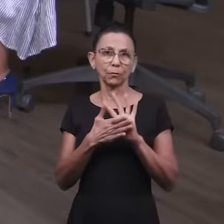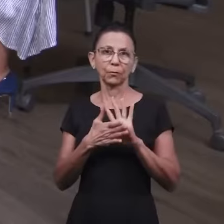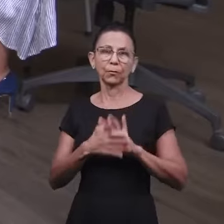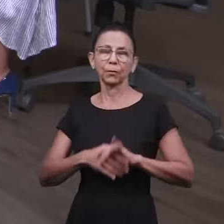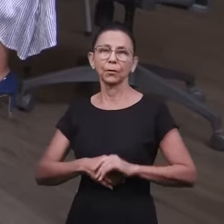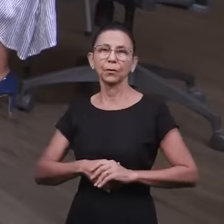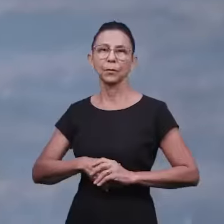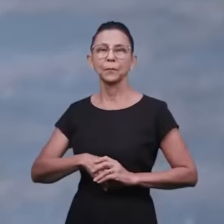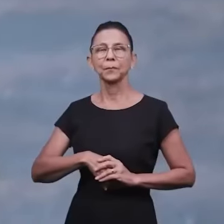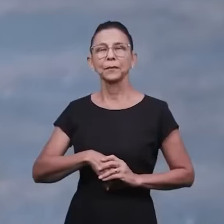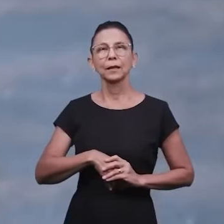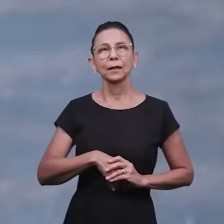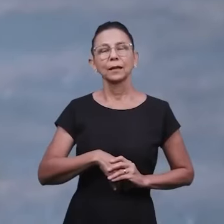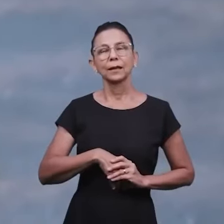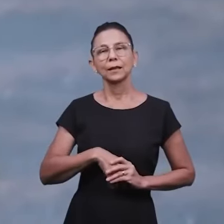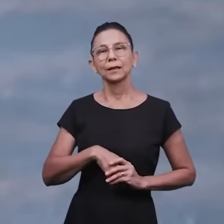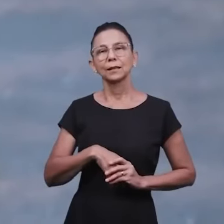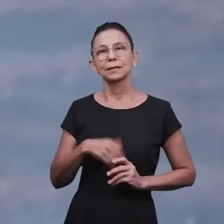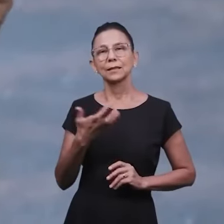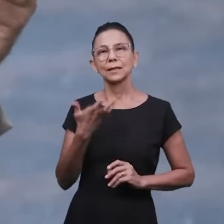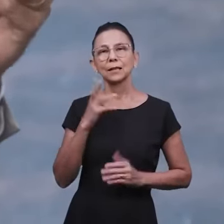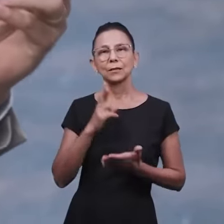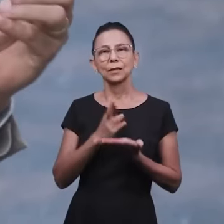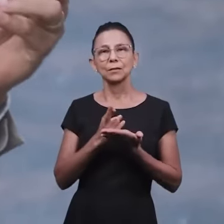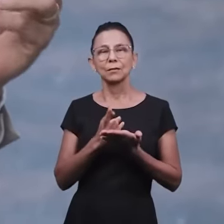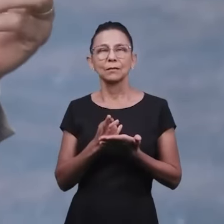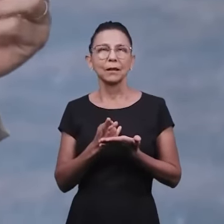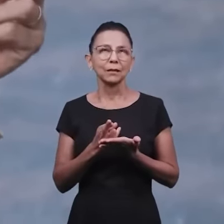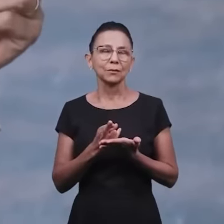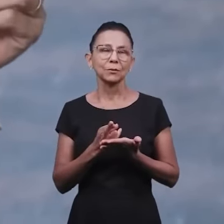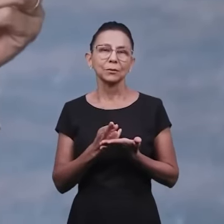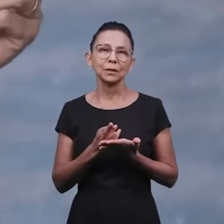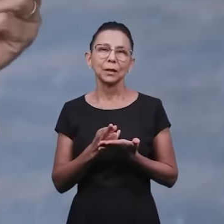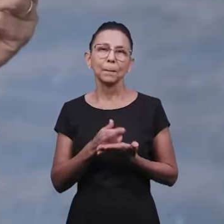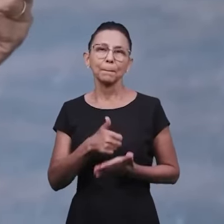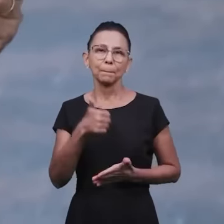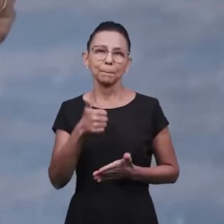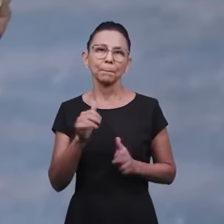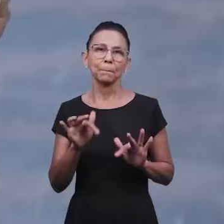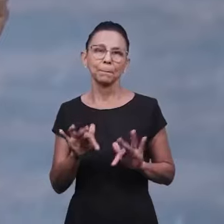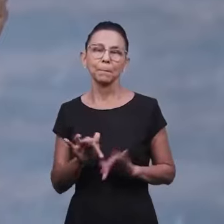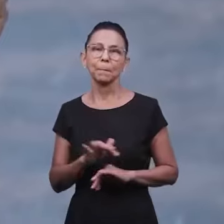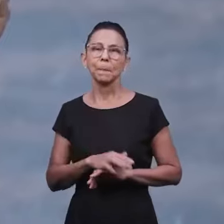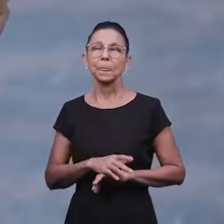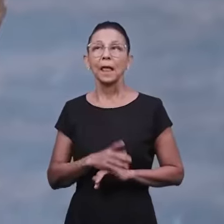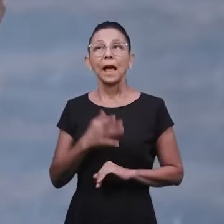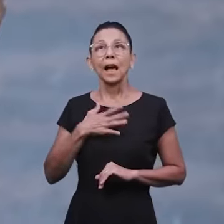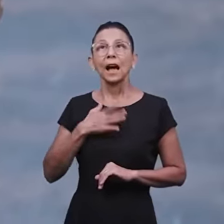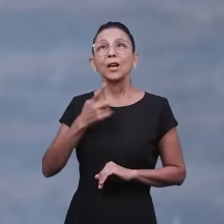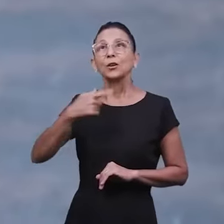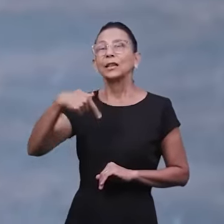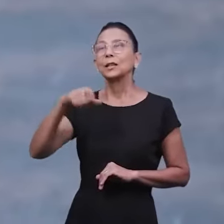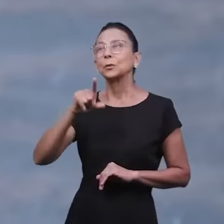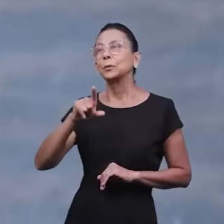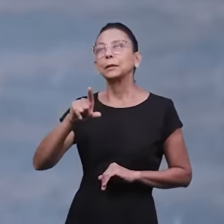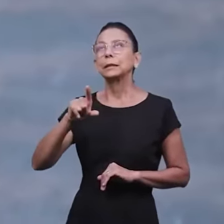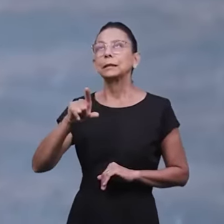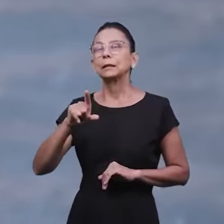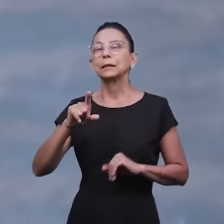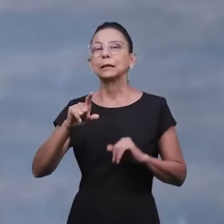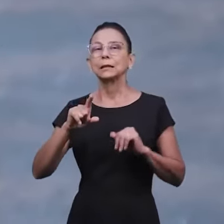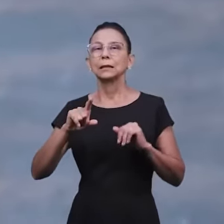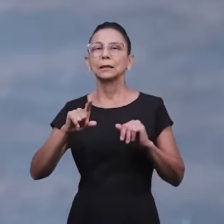pessoas querem muito aquele produto final. Aí vê a irmã cantando assim, aí vê o irmão tocando Manaim, né? Aí vê a